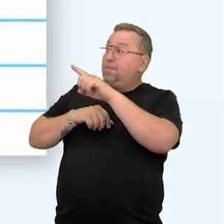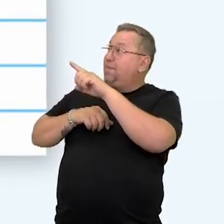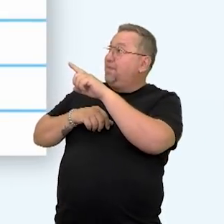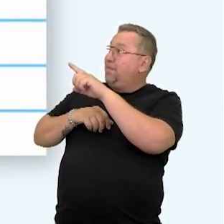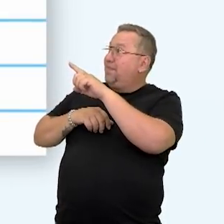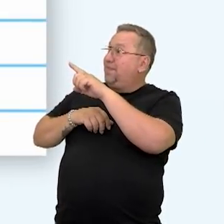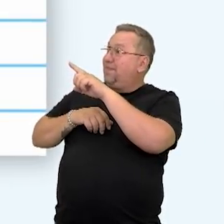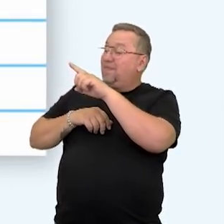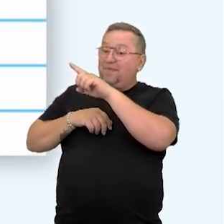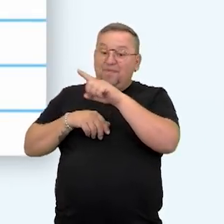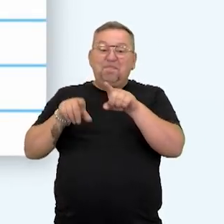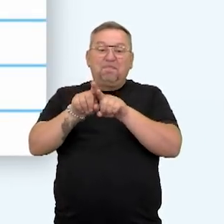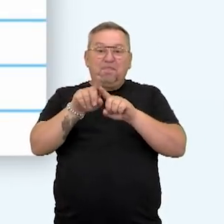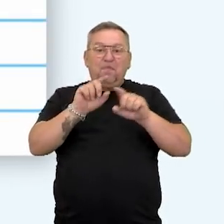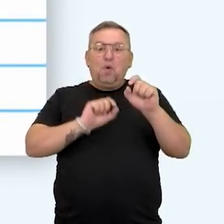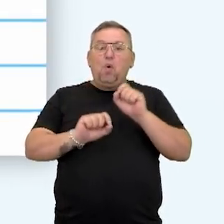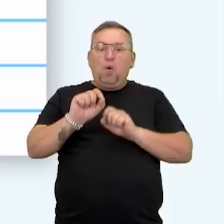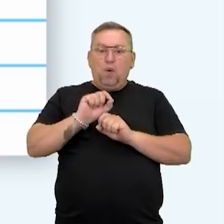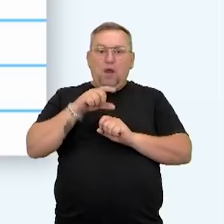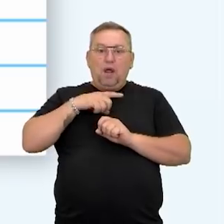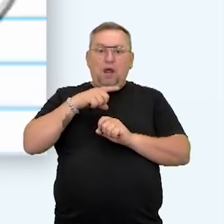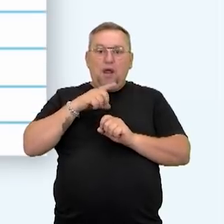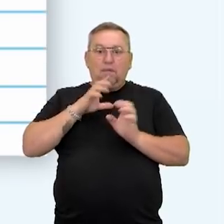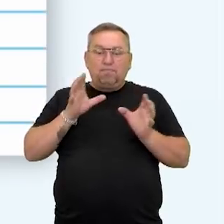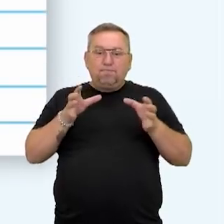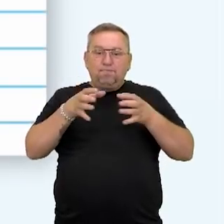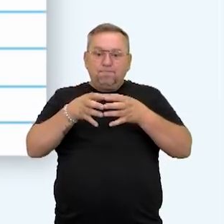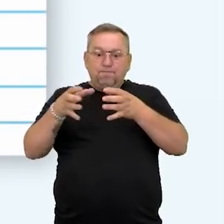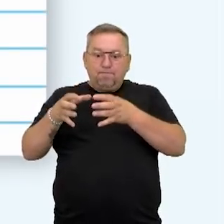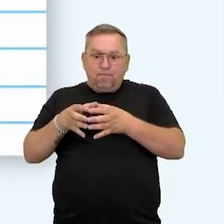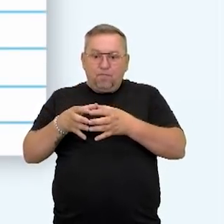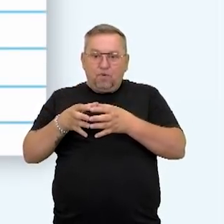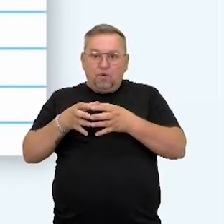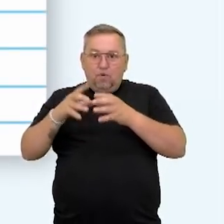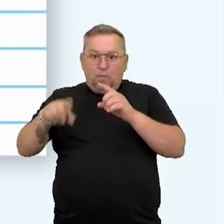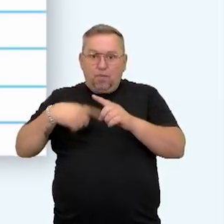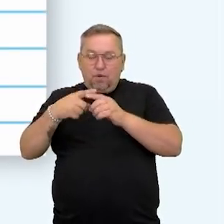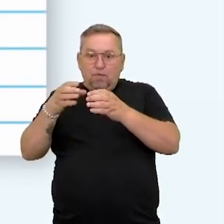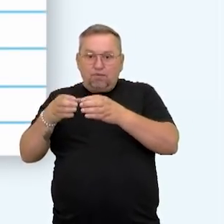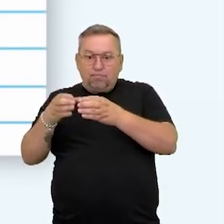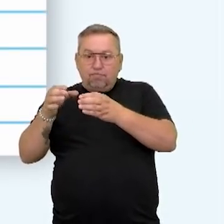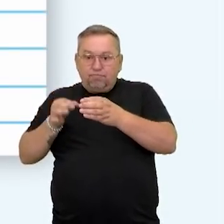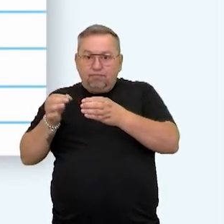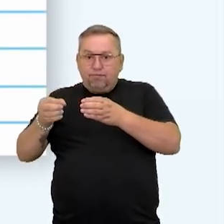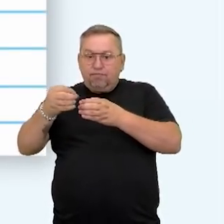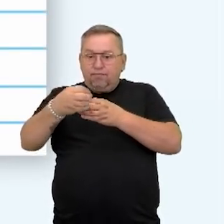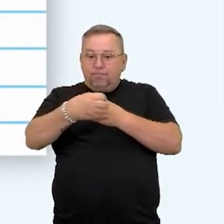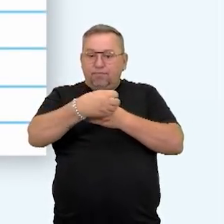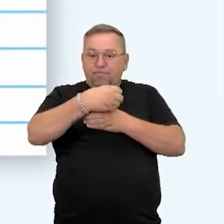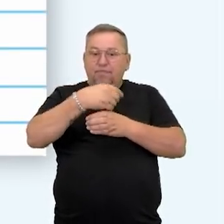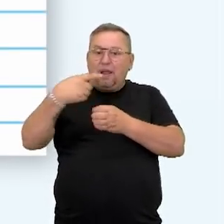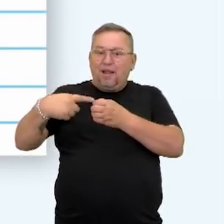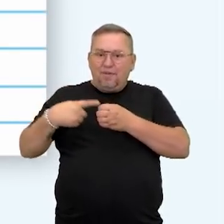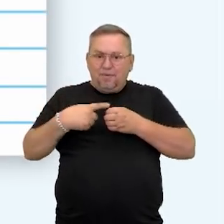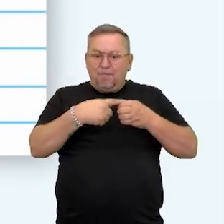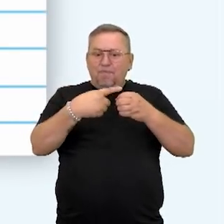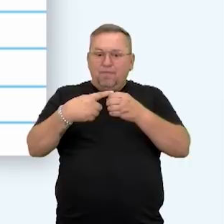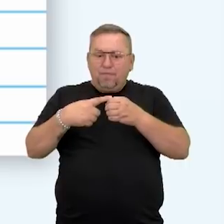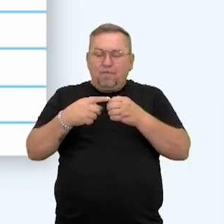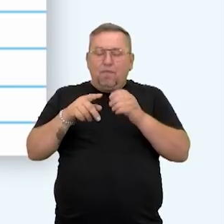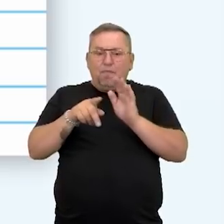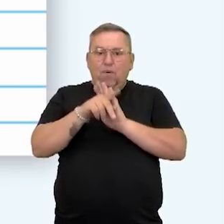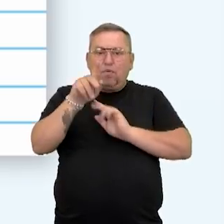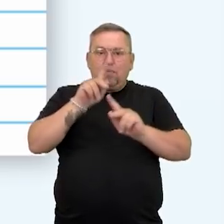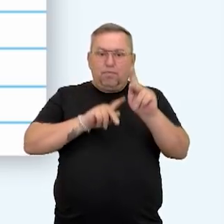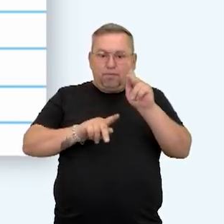populacional. Um arranjo populacional é o agrupamento de 2 ou mais municípios entre os quais há uma forte integração